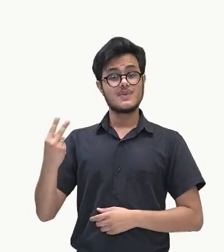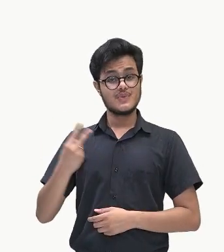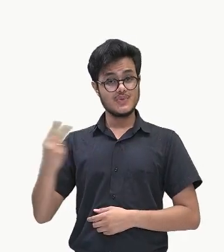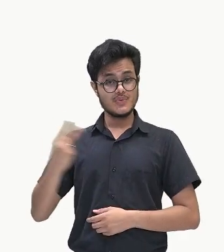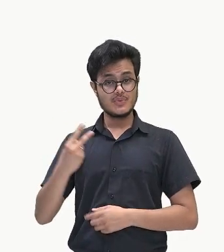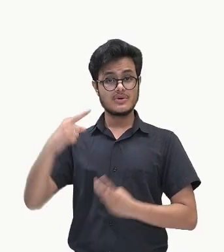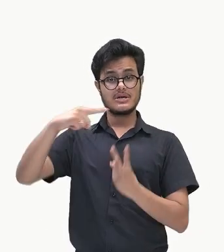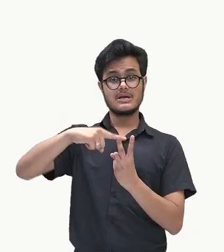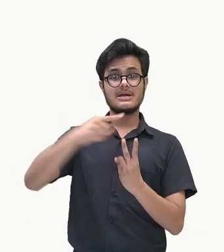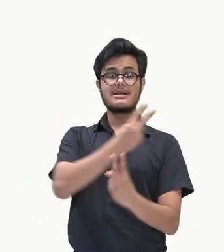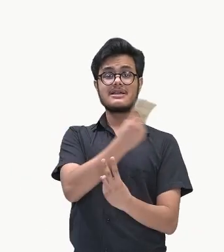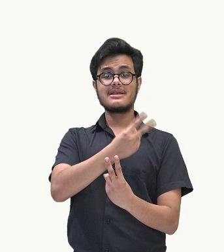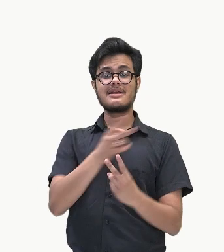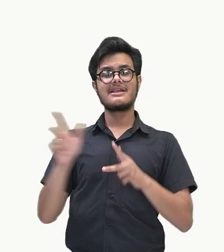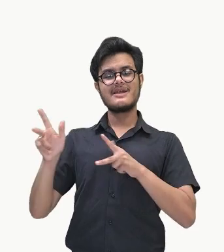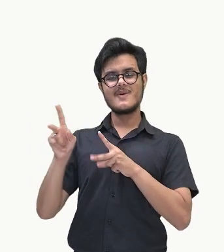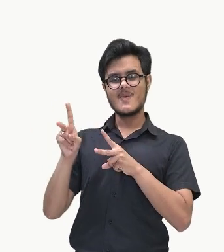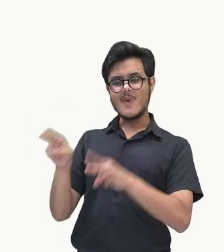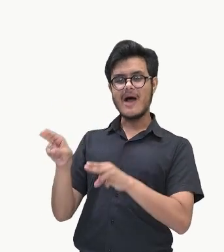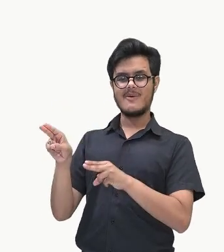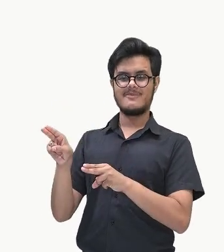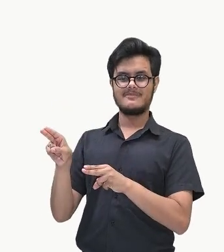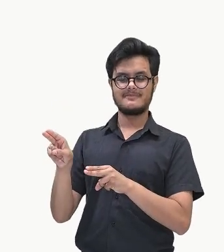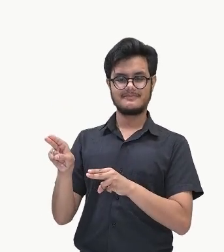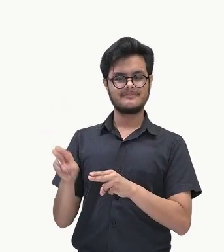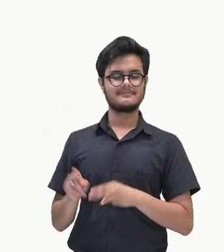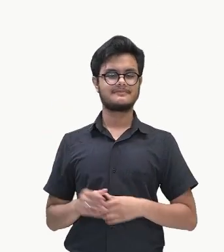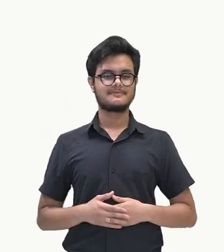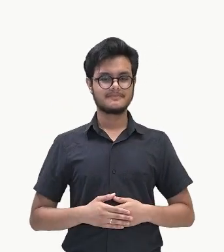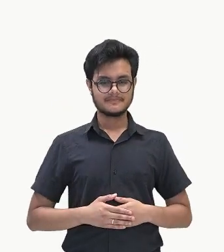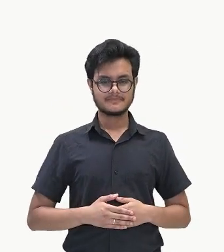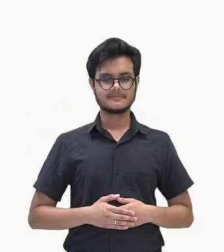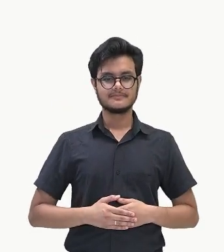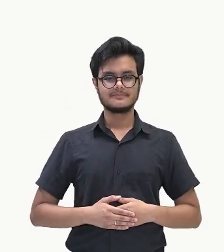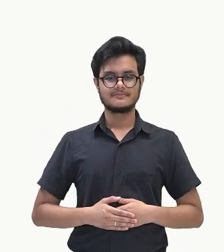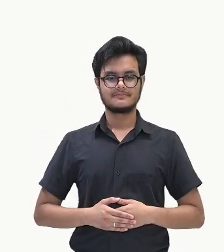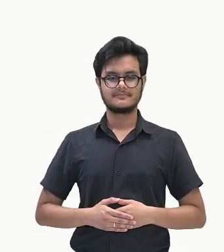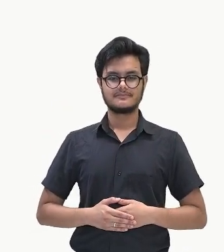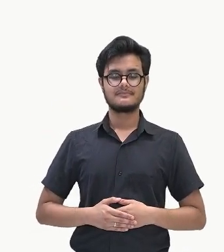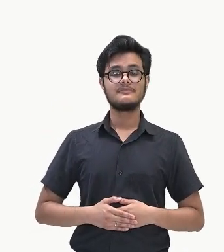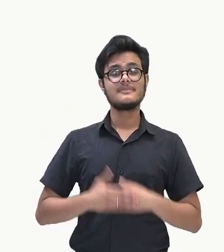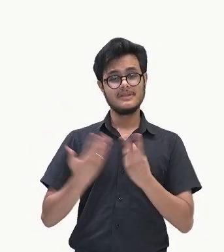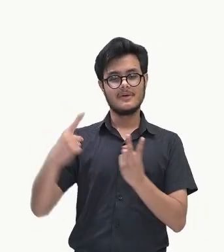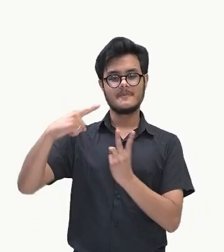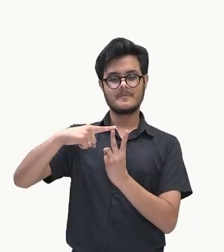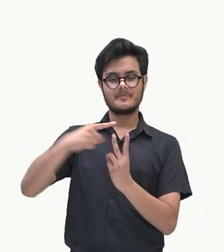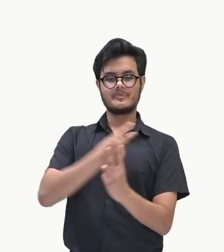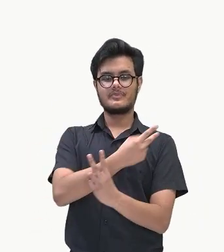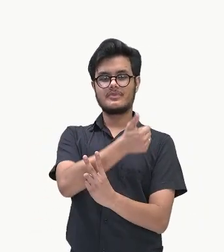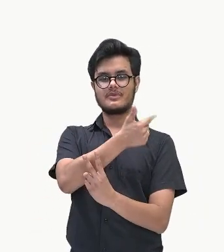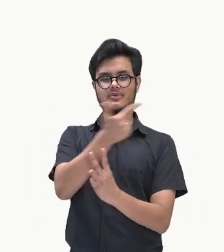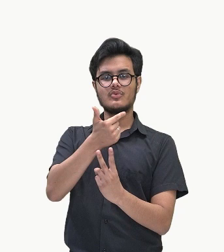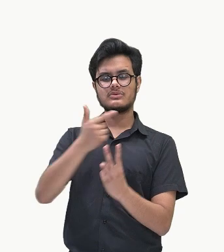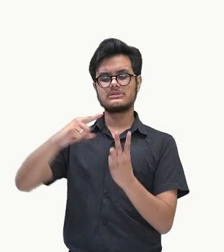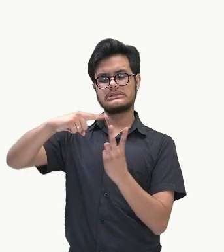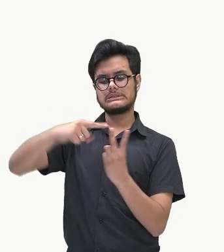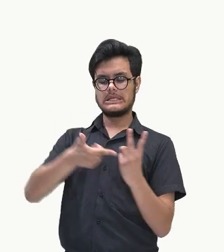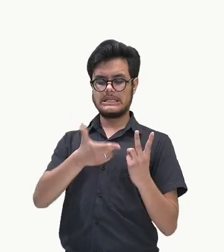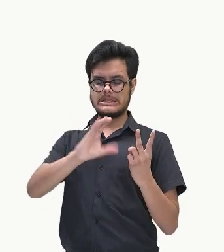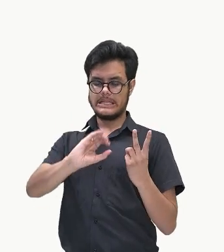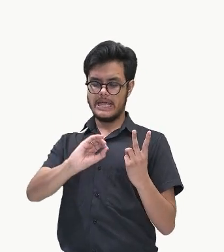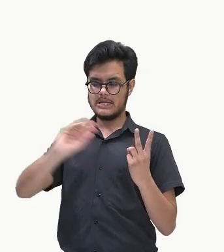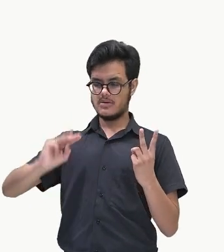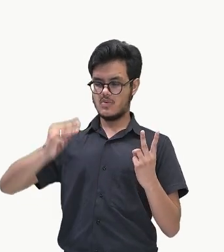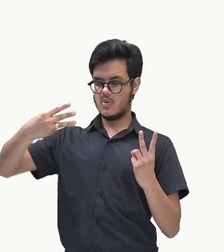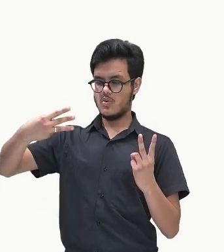Ó. Se eu vou multiplicar aqui por 3, aqui eu também vou multiplicar por 3. 10 ao cubo é 1000. E aí eu